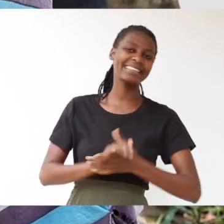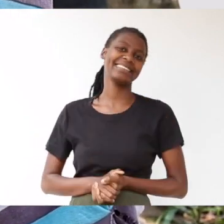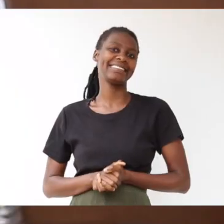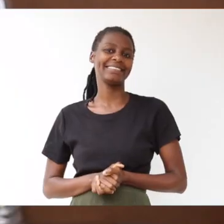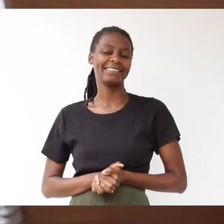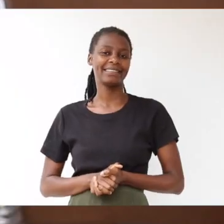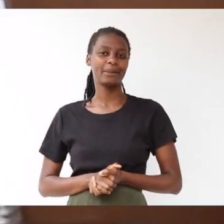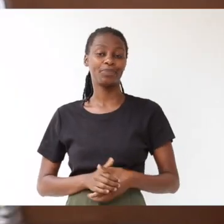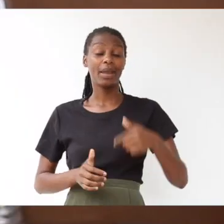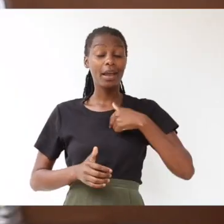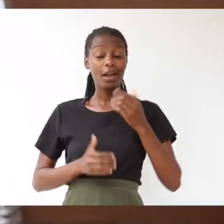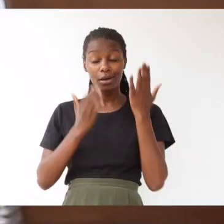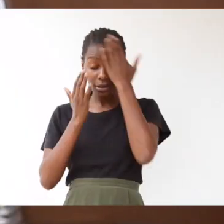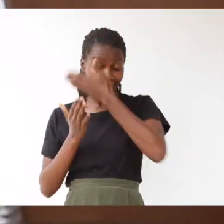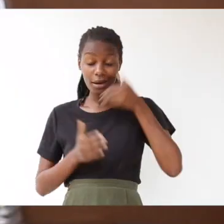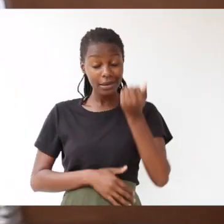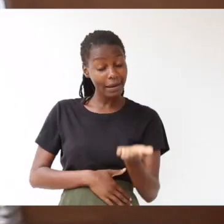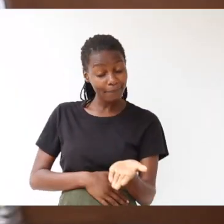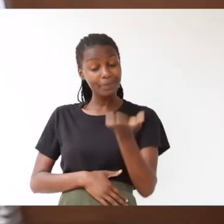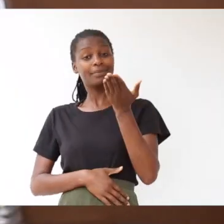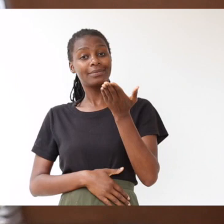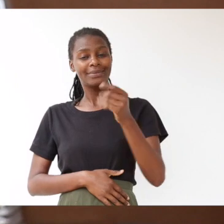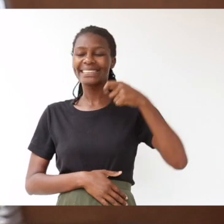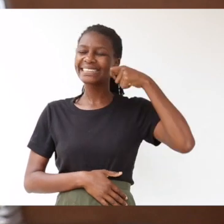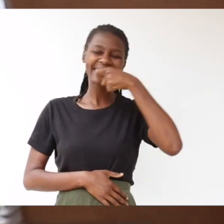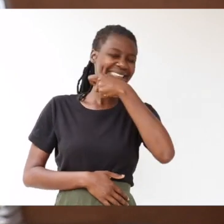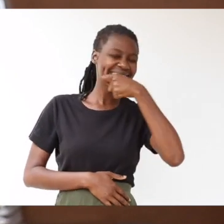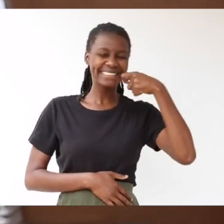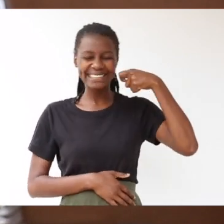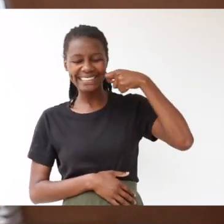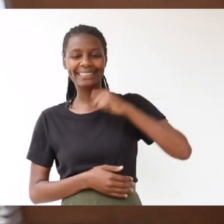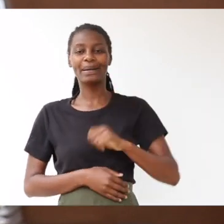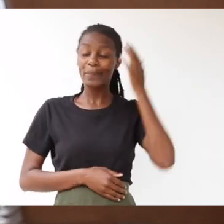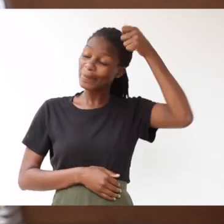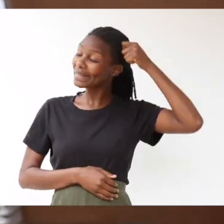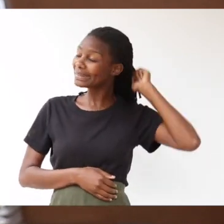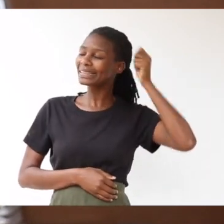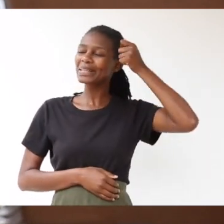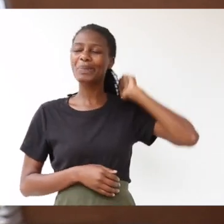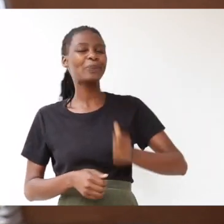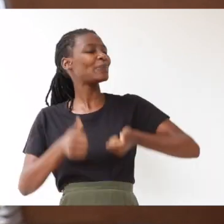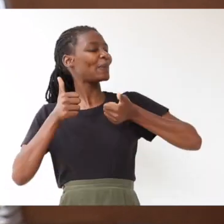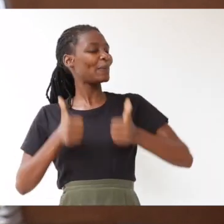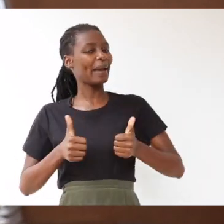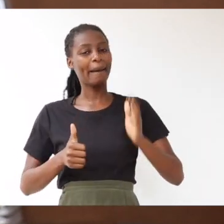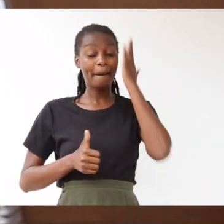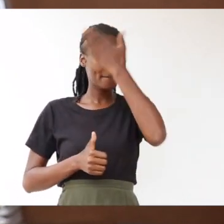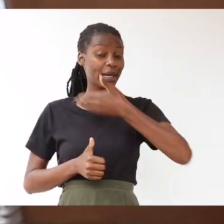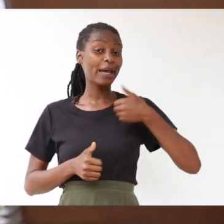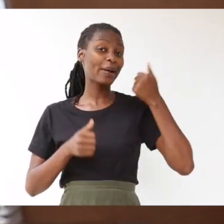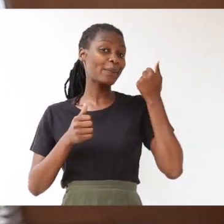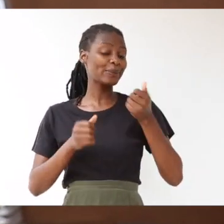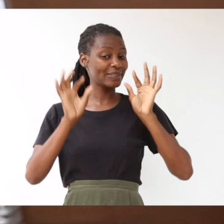manjalé, lava no amanhecer, os dedos uma escova, meter-se muito